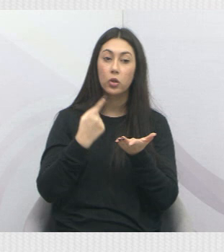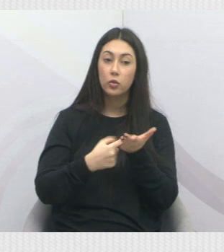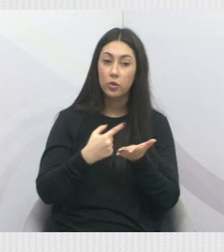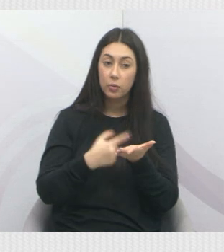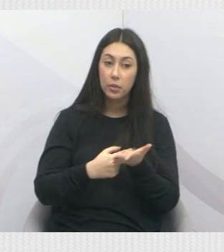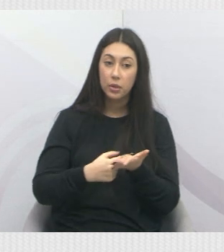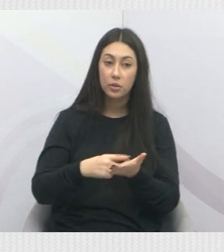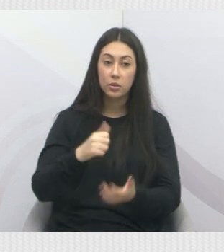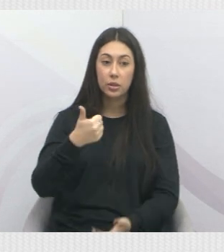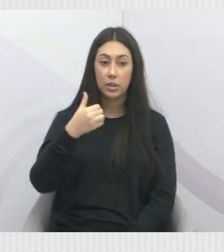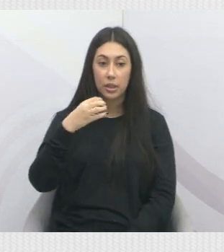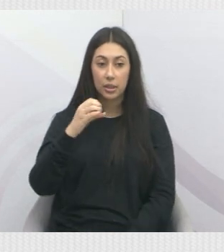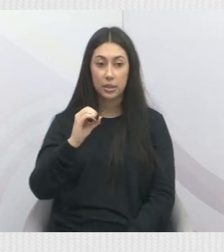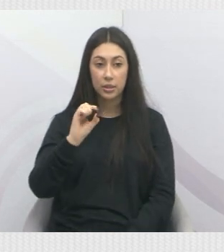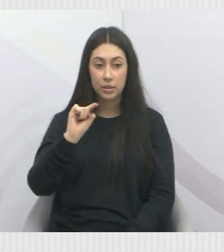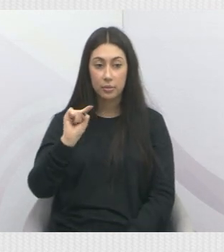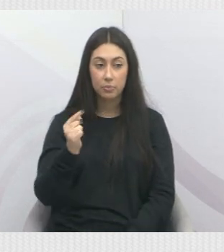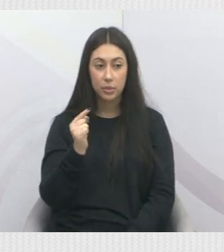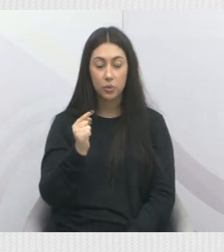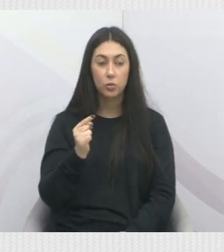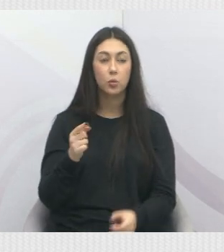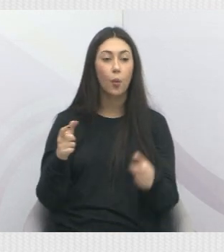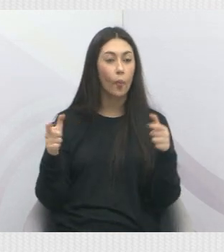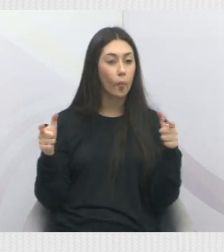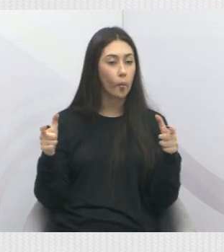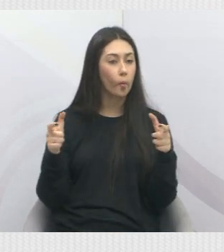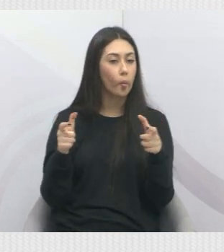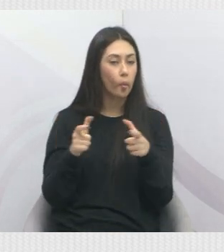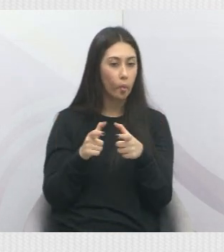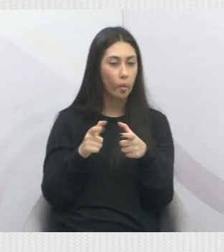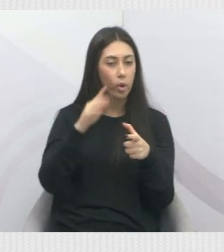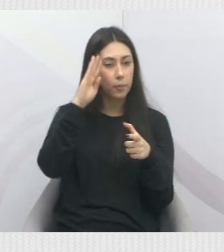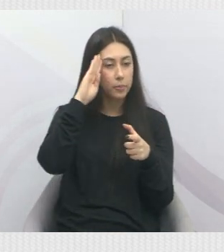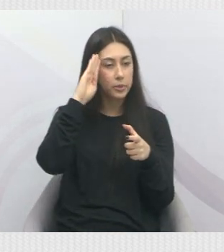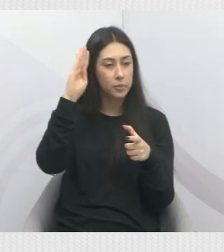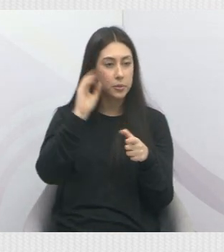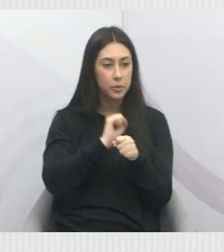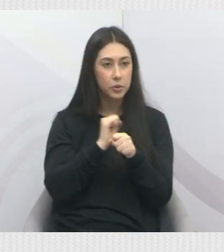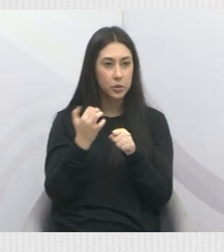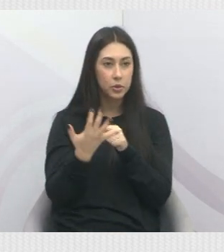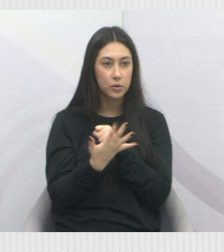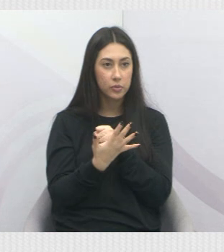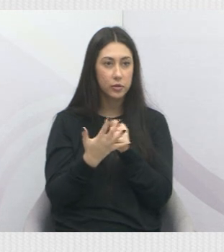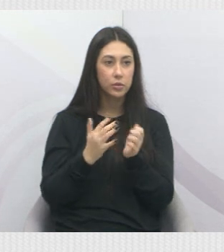10.491. Tivemos uma queda, em destaque principalmente ao Covid.